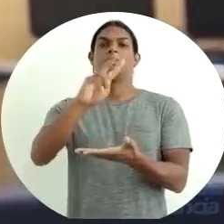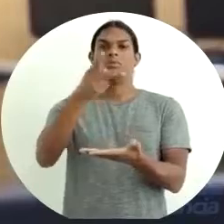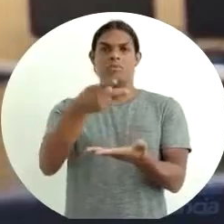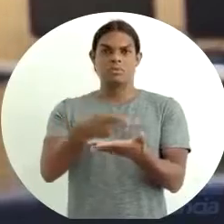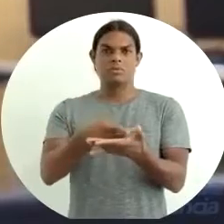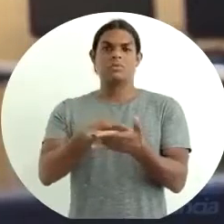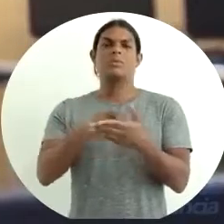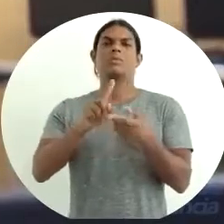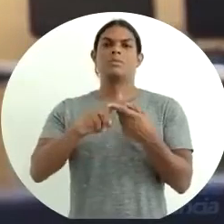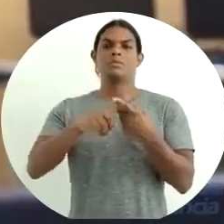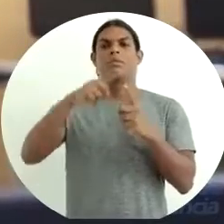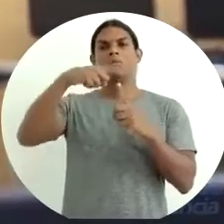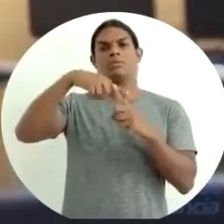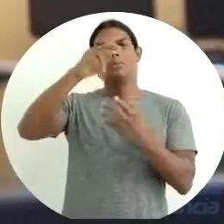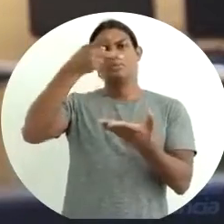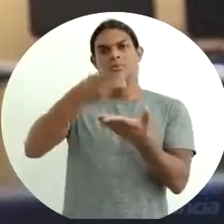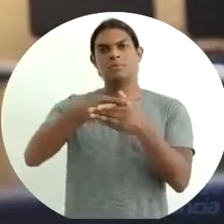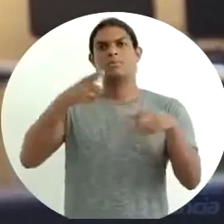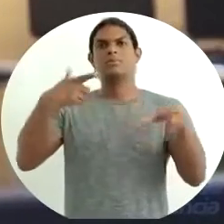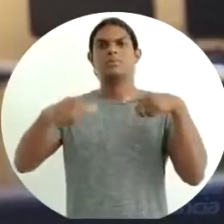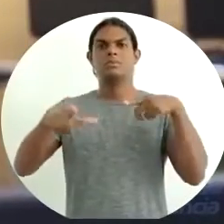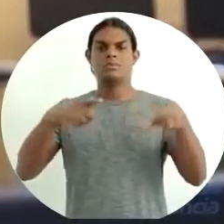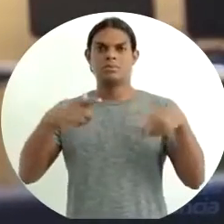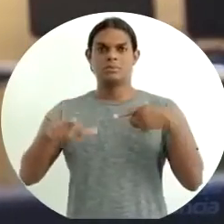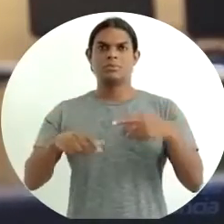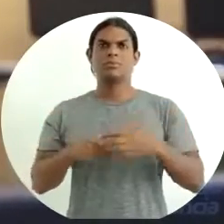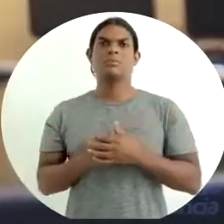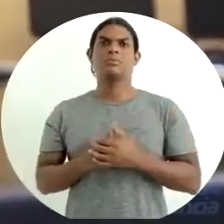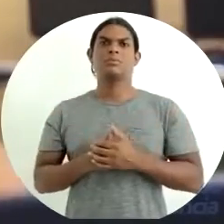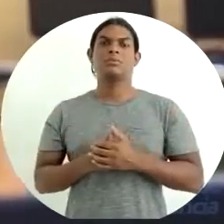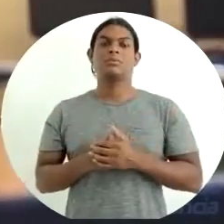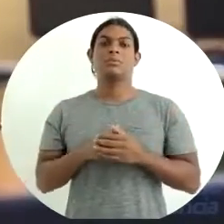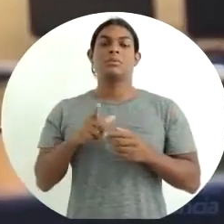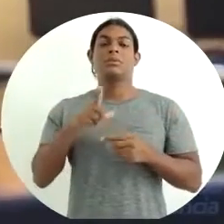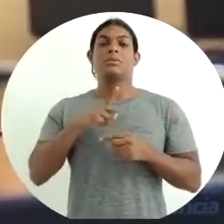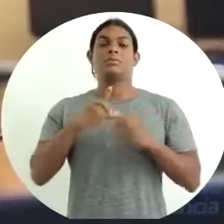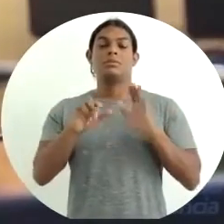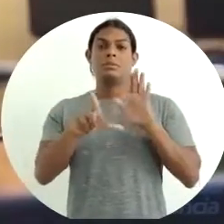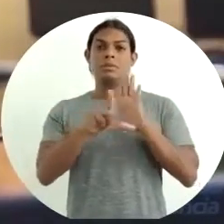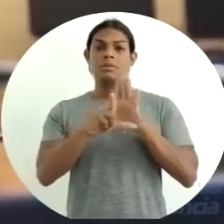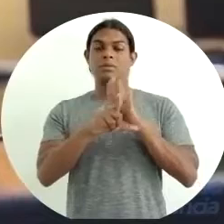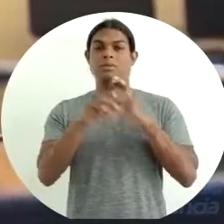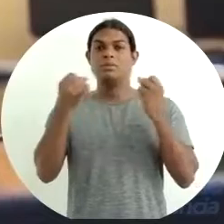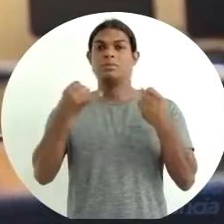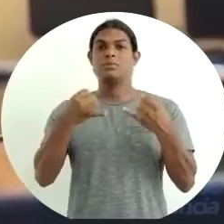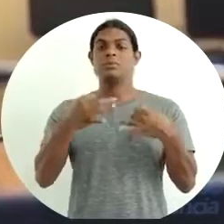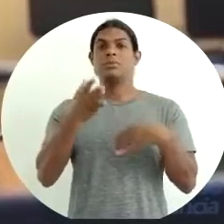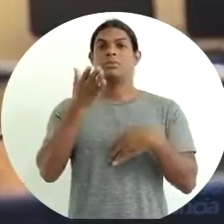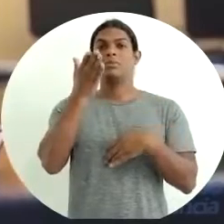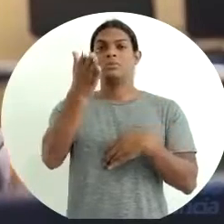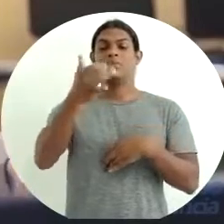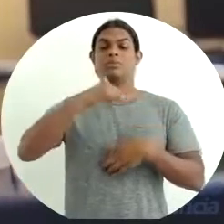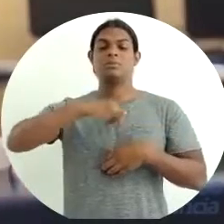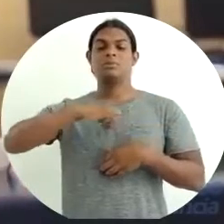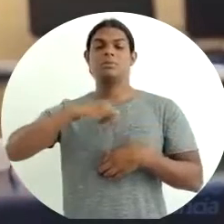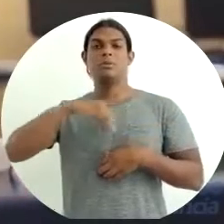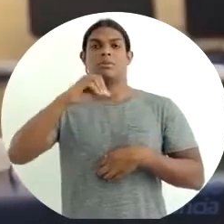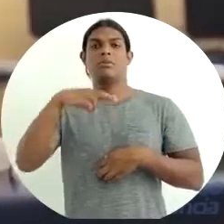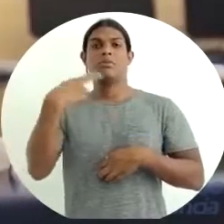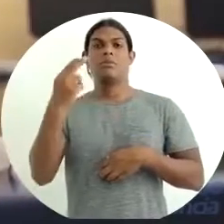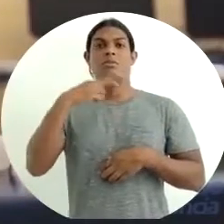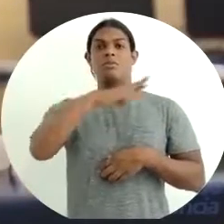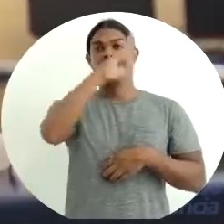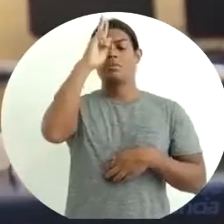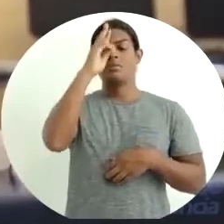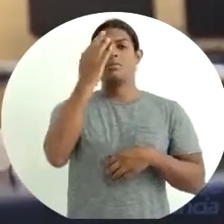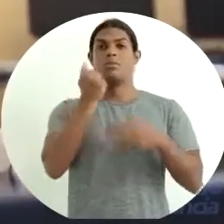me levantando isso? Já estava bem entendido isso. Tá, porque tem um detalhe na lei. Se você está no seu horário de descanso, horário de almoço, não está dentro da